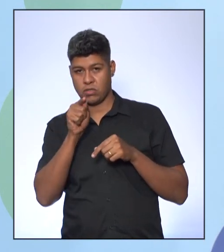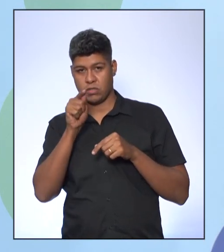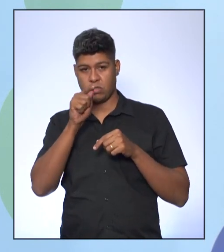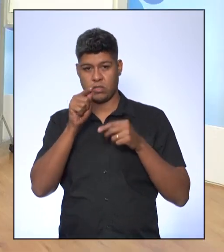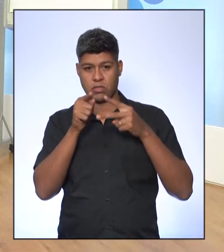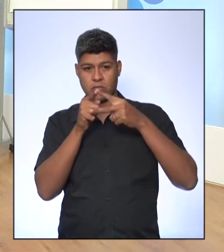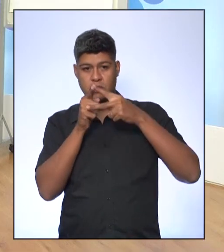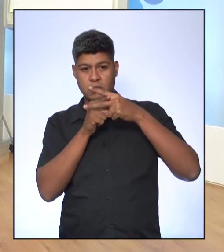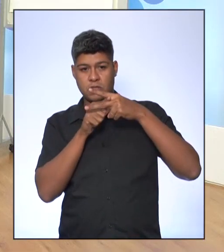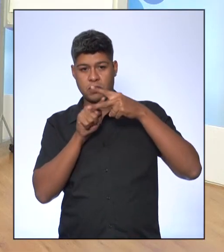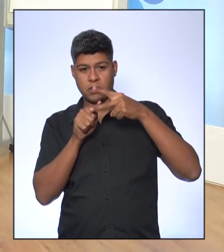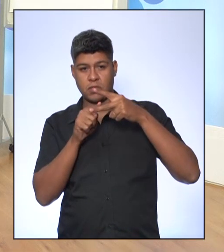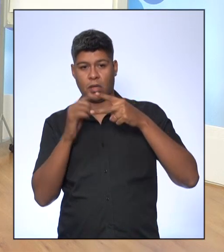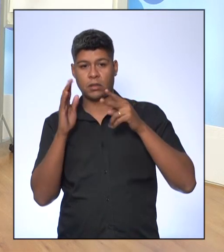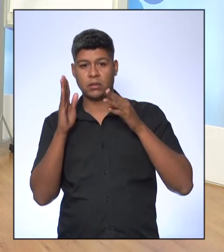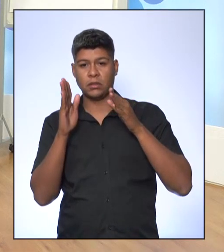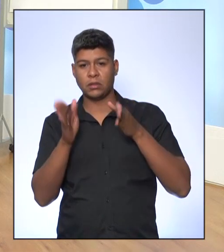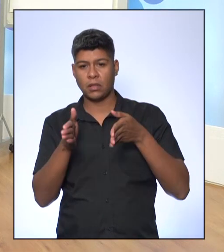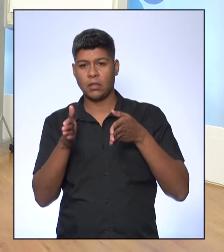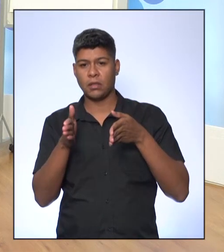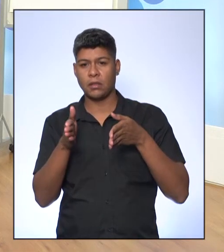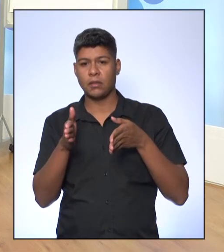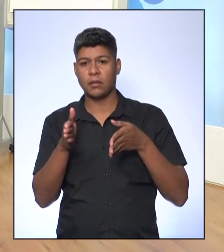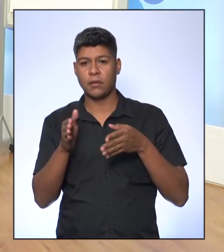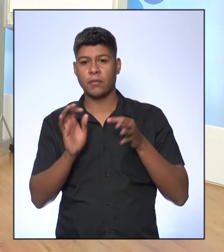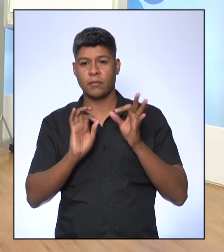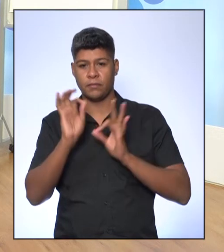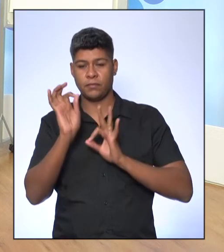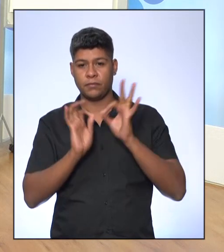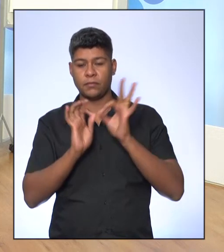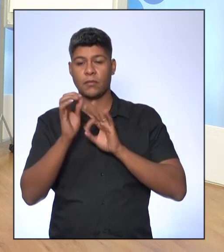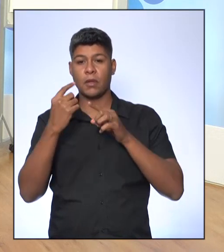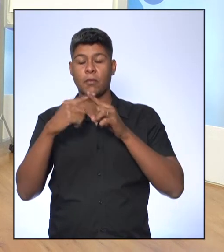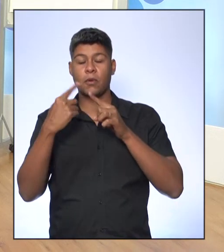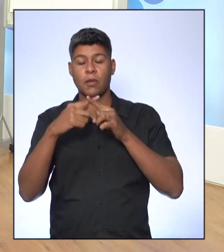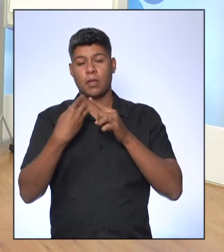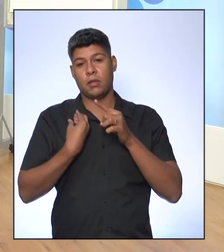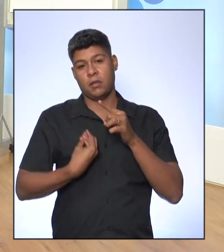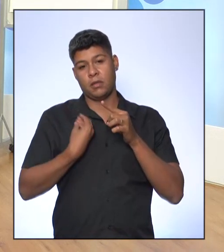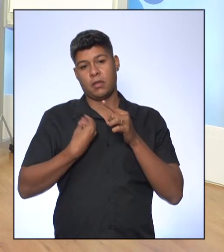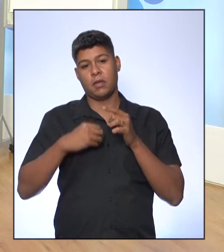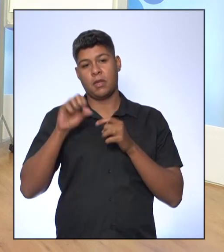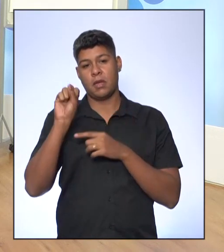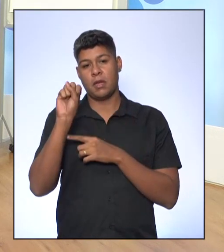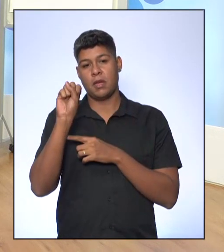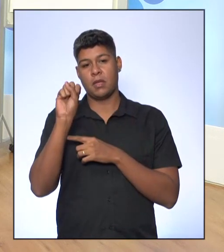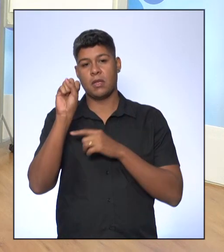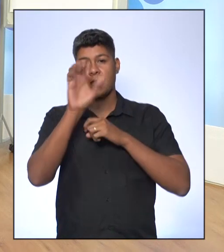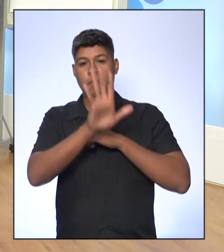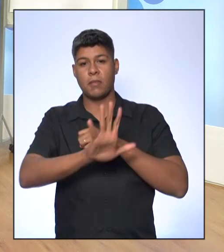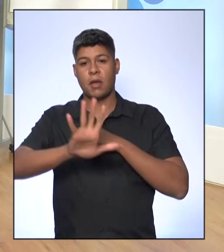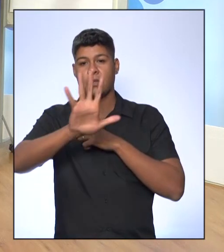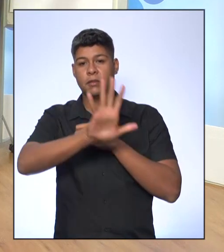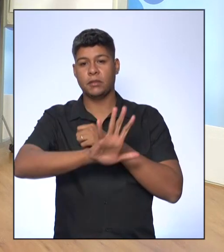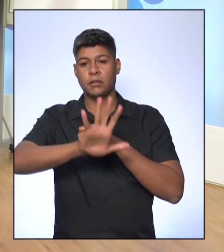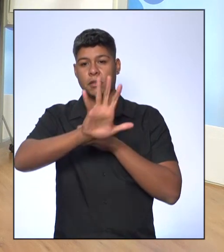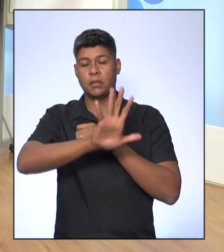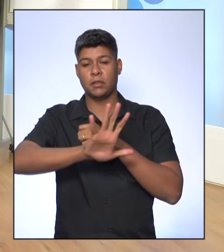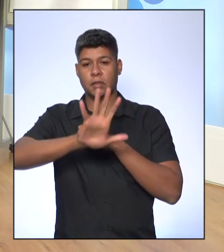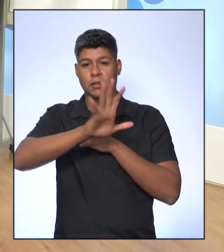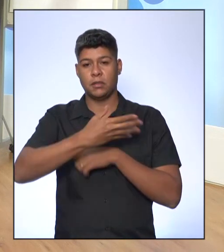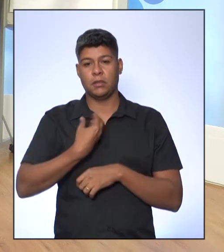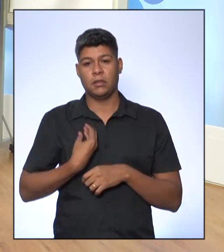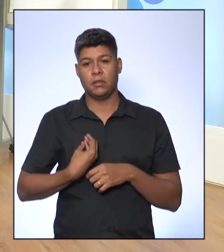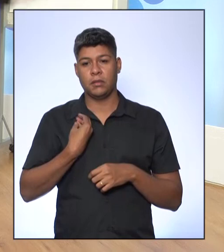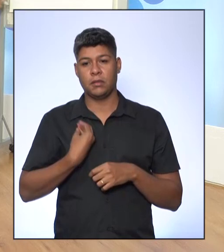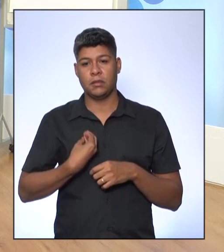o X ele já está até... Você tá já até numa movimentou, posição. porque ele estava ali na posição do S. Olha lá a imagem. Ah, então... Ele estava ali embaixo.